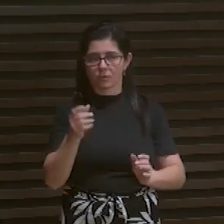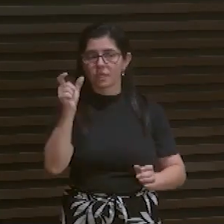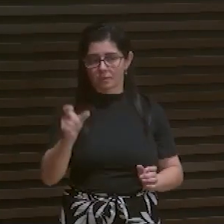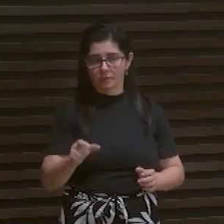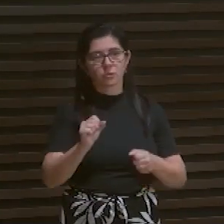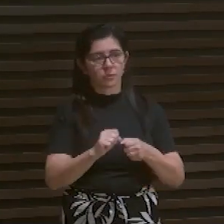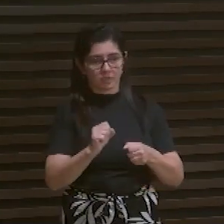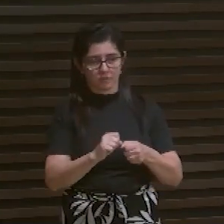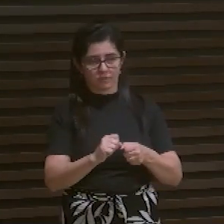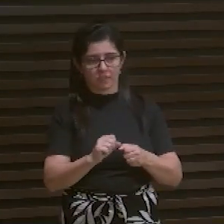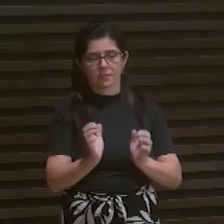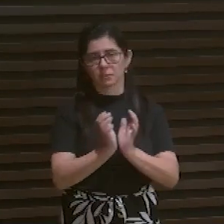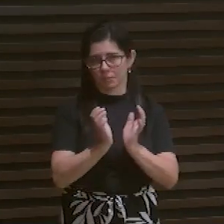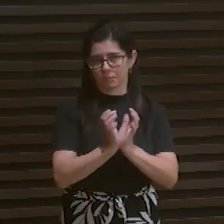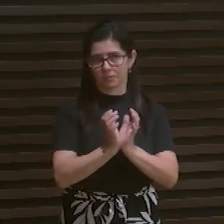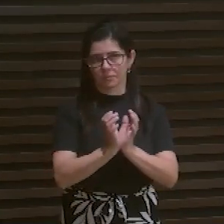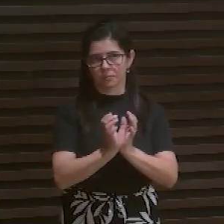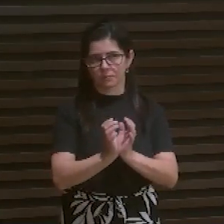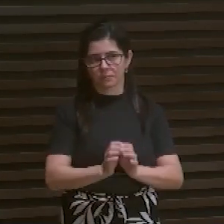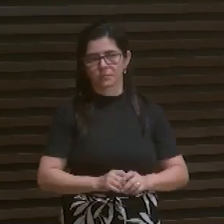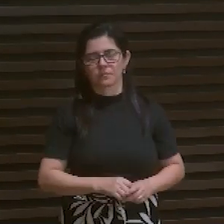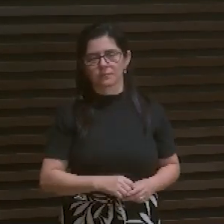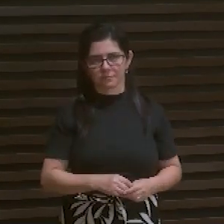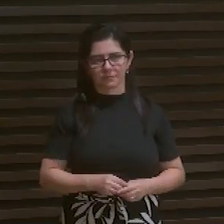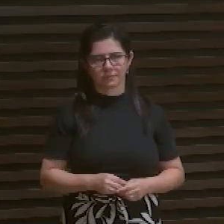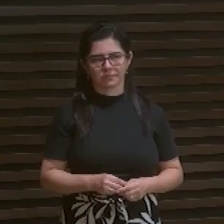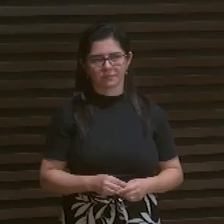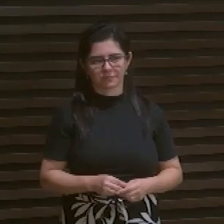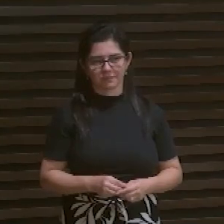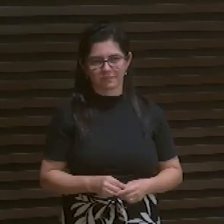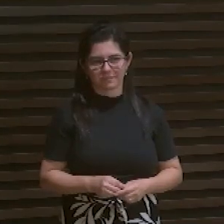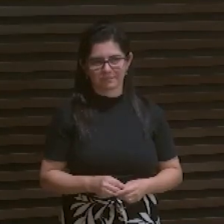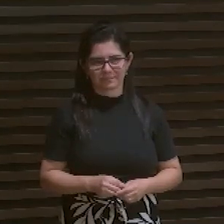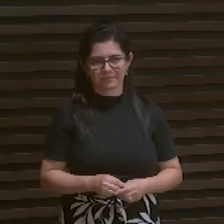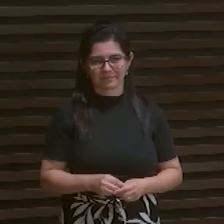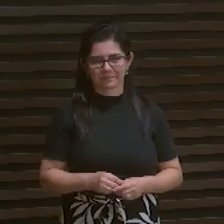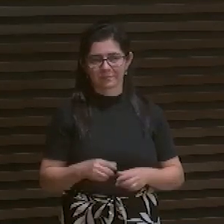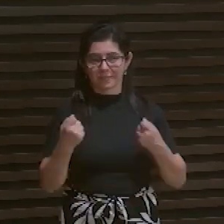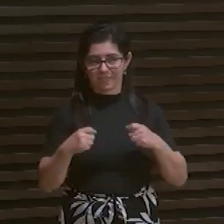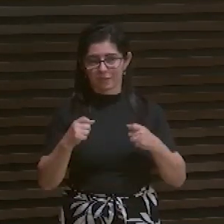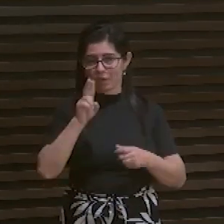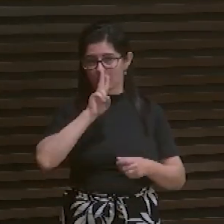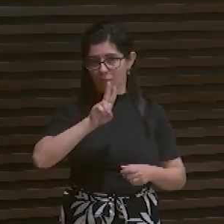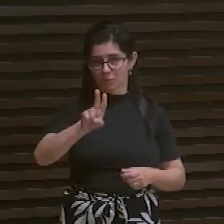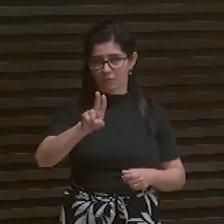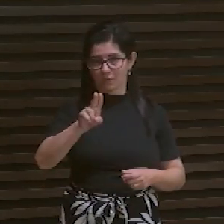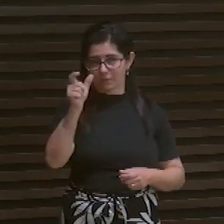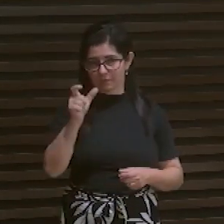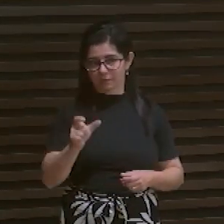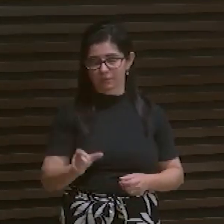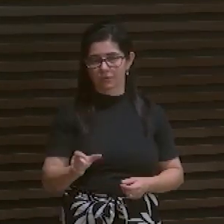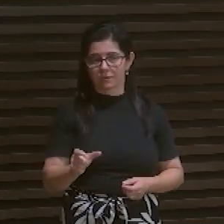bem essa árvore, Ou a gente olha para quem cortou a árvore de fato e operou o machado. Então, essa analogia dentro